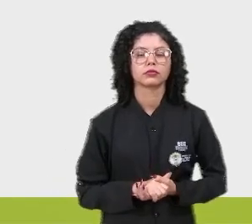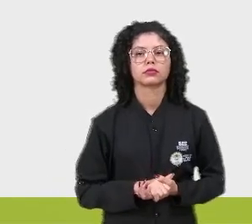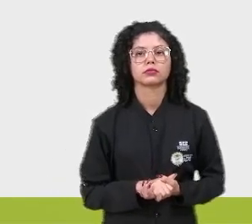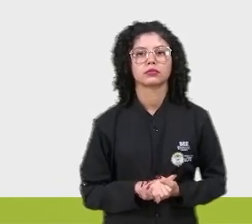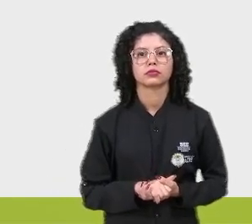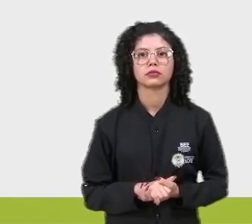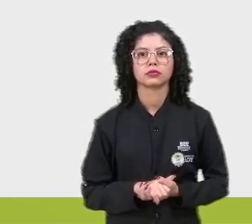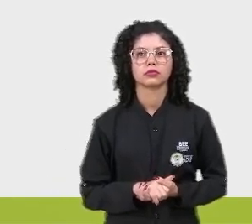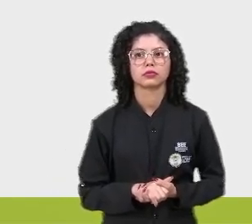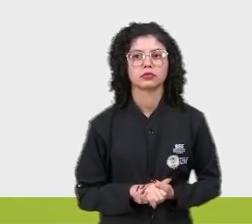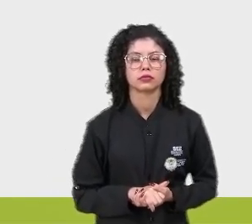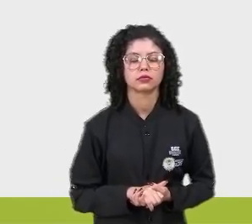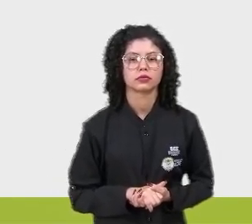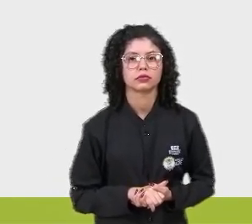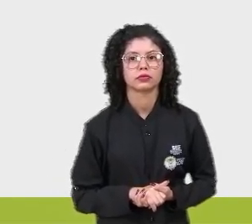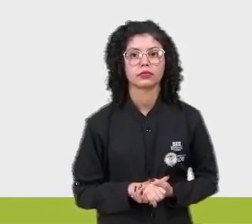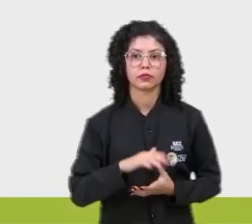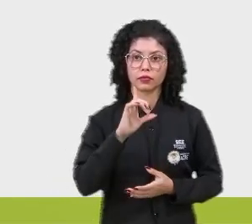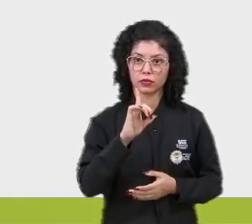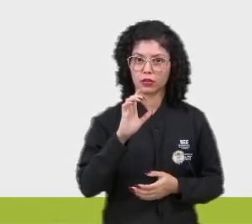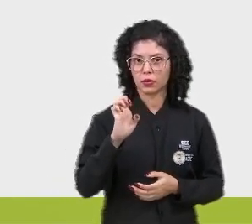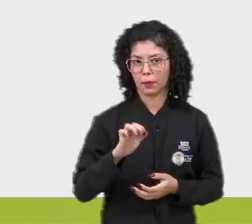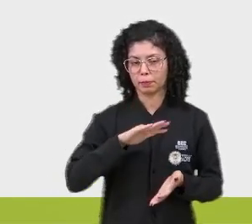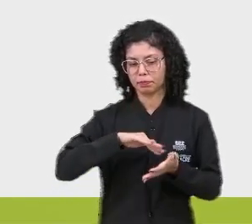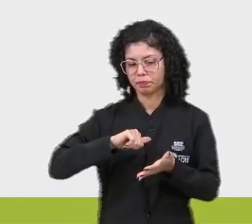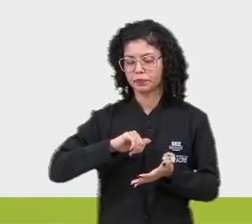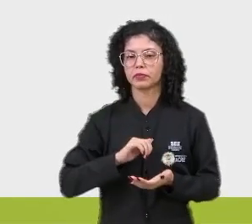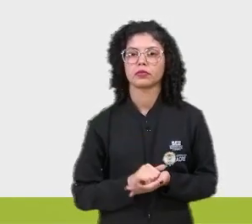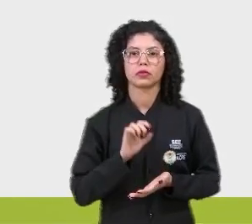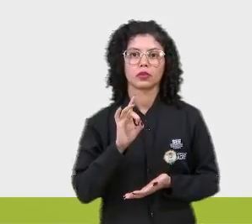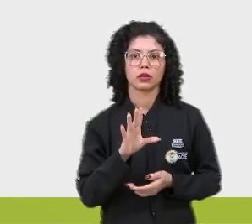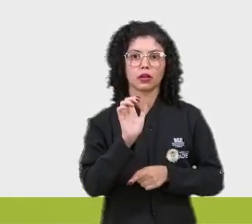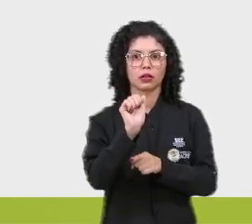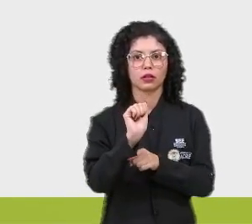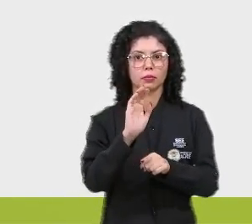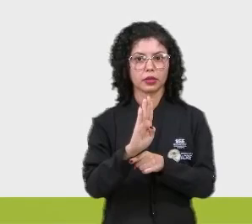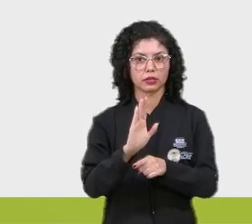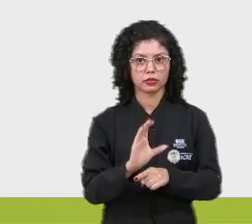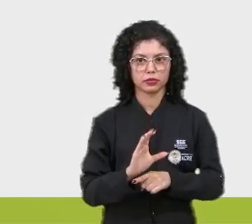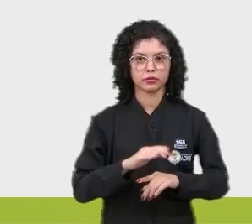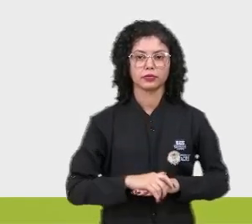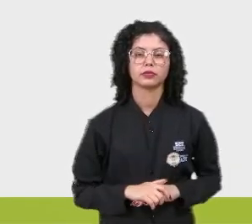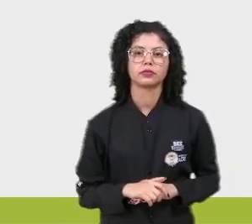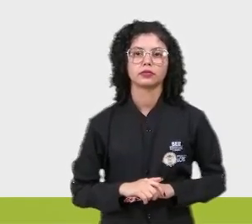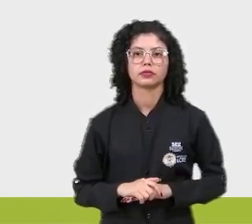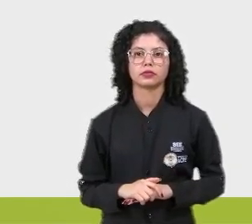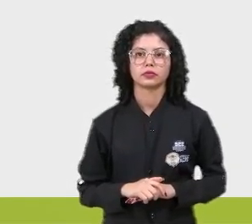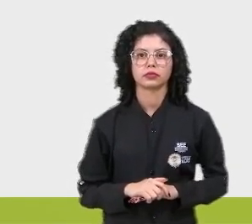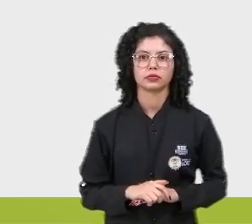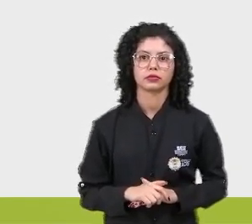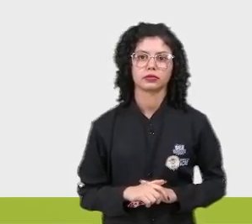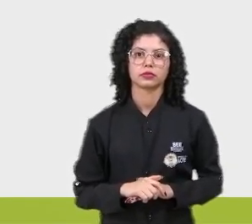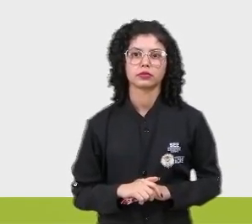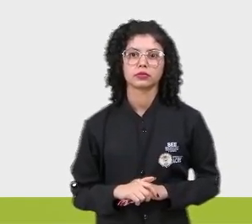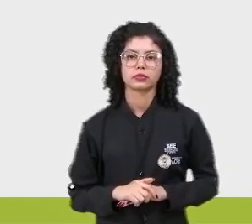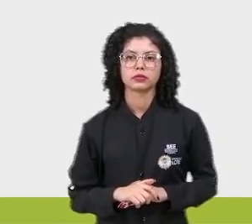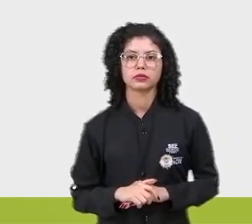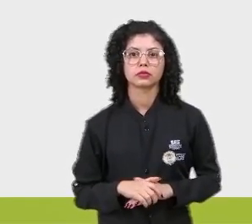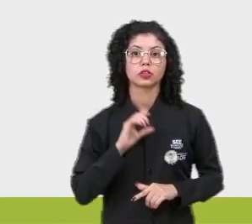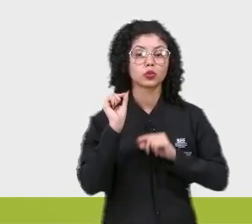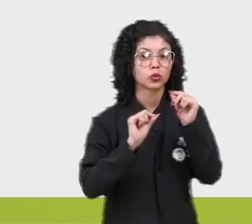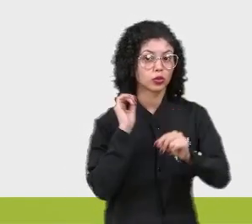tá, automaticamente a questão D e E. Ficando aí com a alternativa A, B e C. O